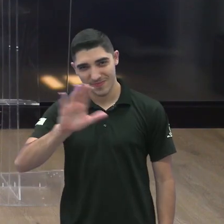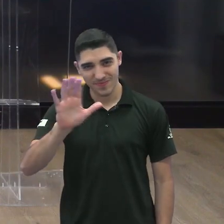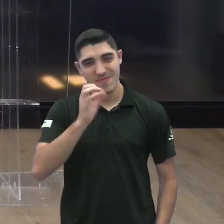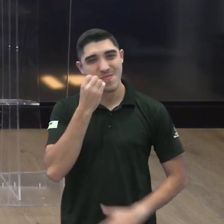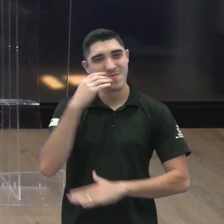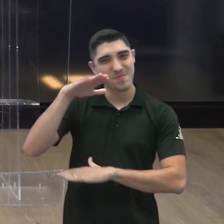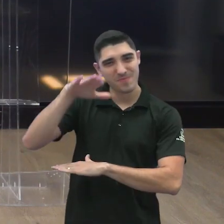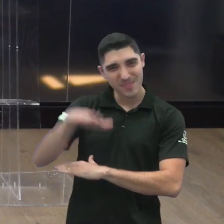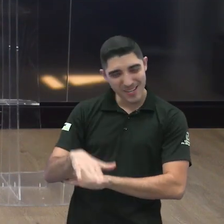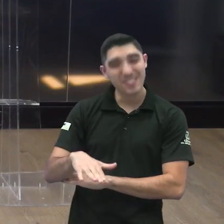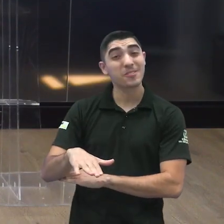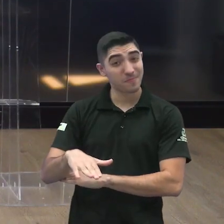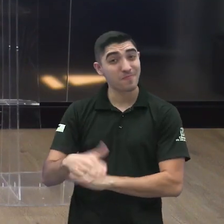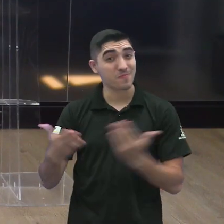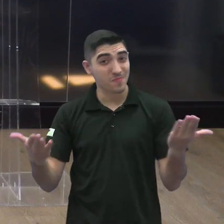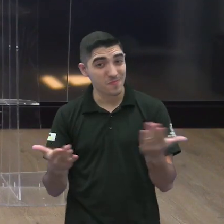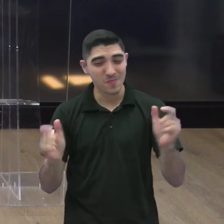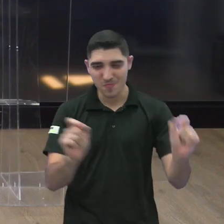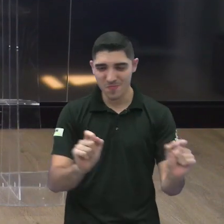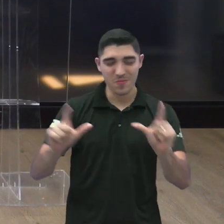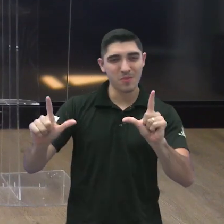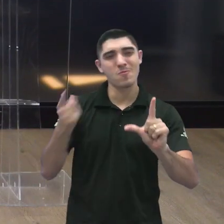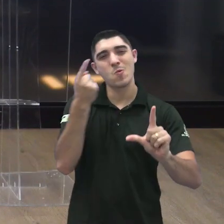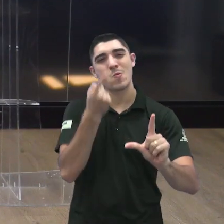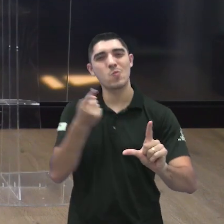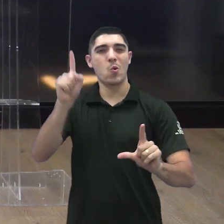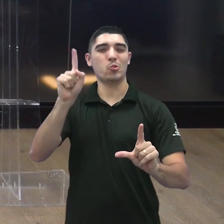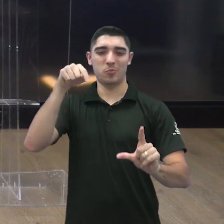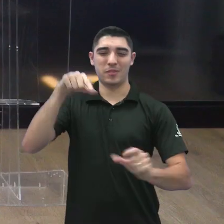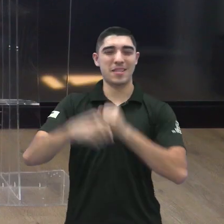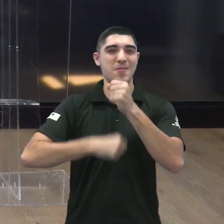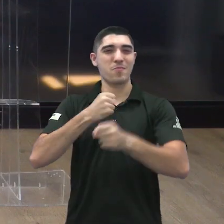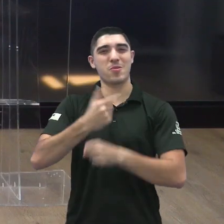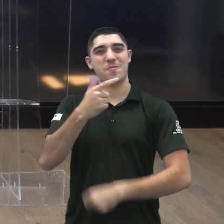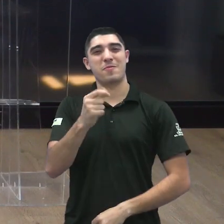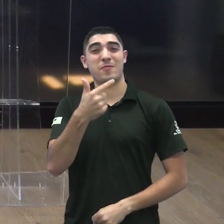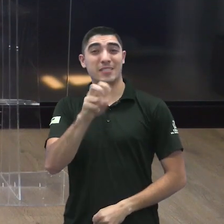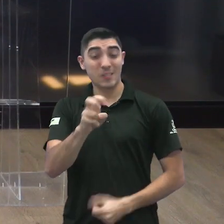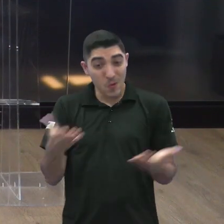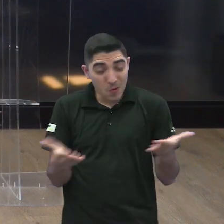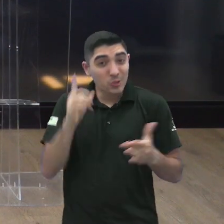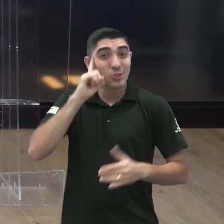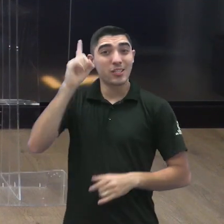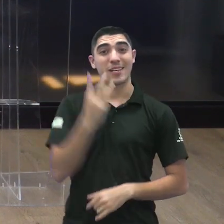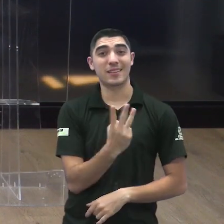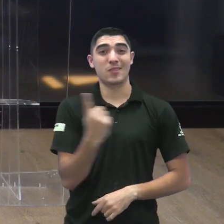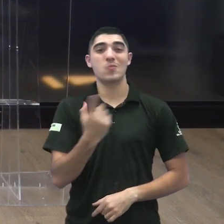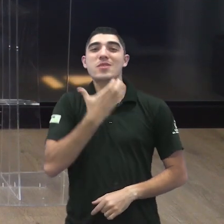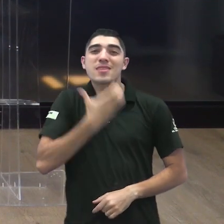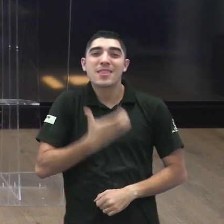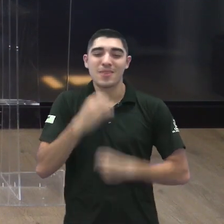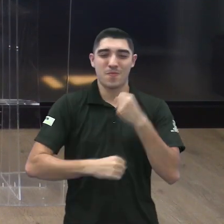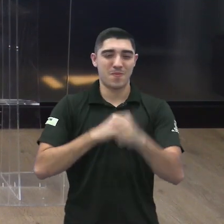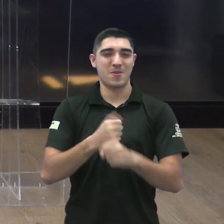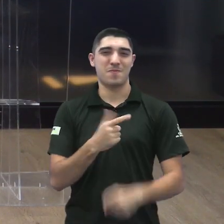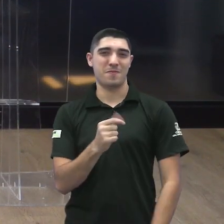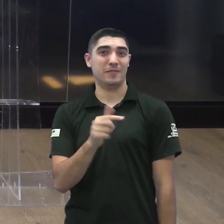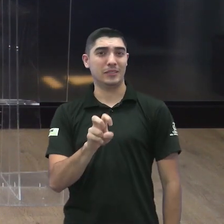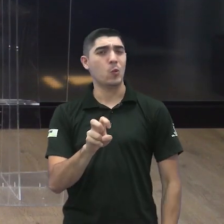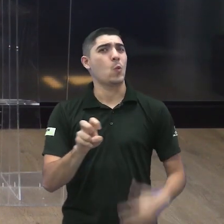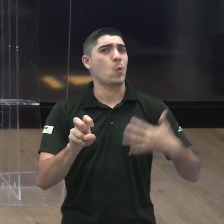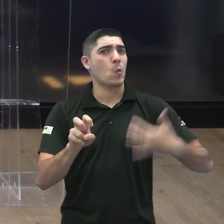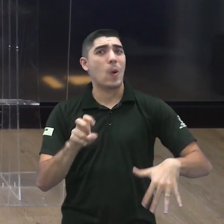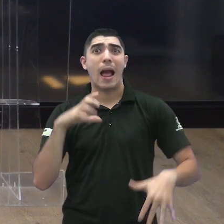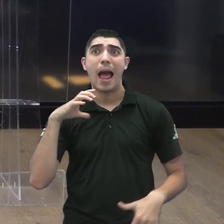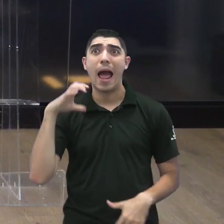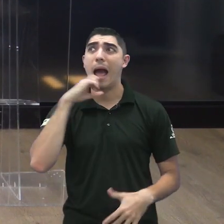Oi, ótima tarde para você. Está no ar o último boletim legislativo do ano, 31 de dezembro de 2025. Como